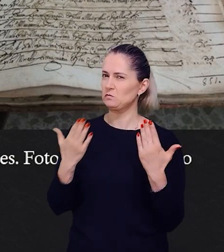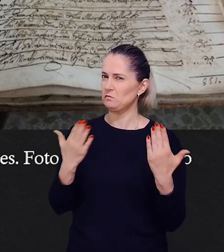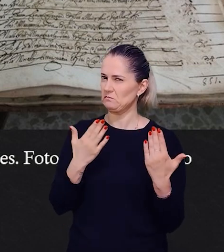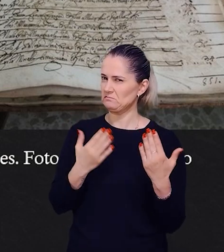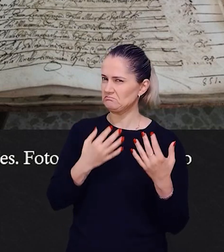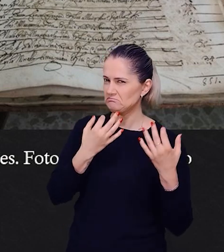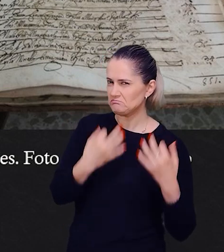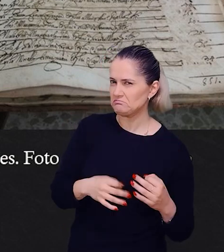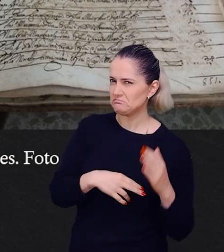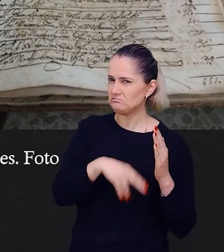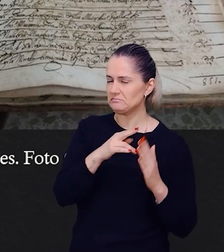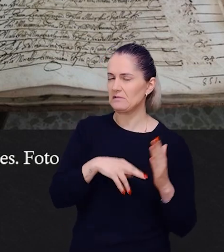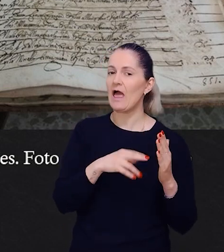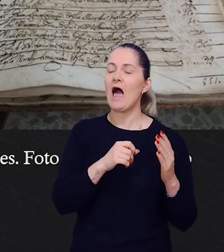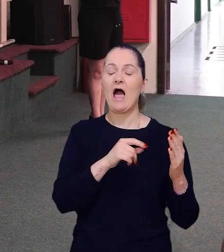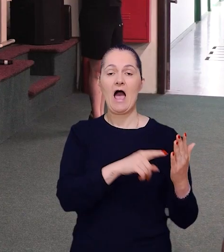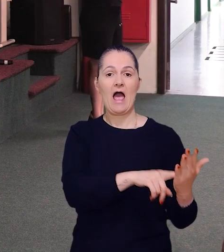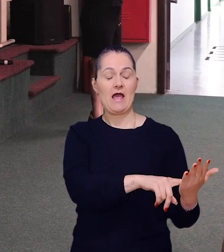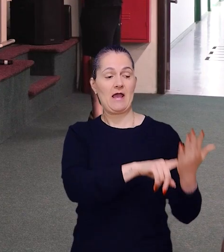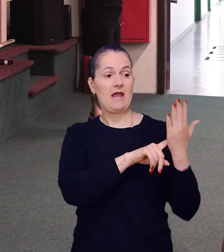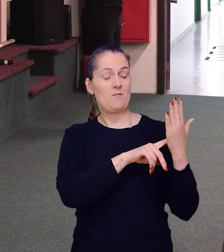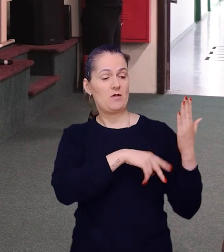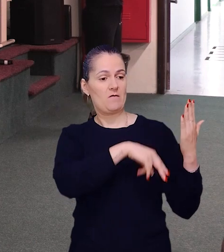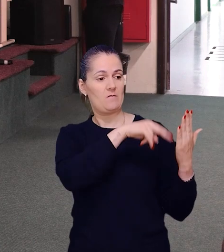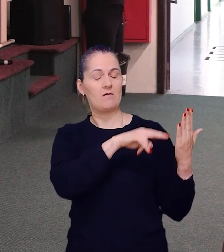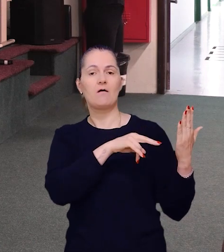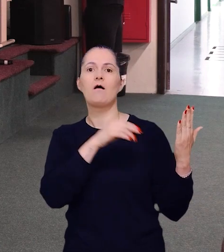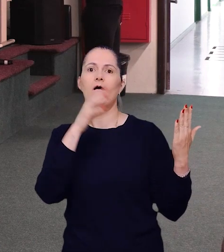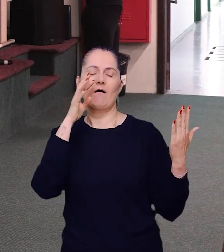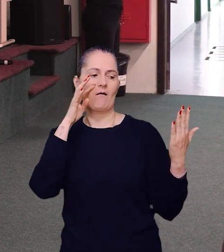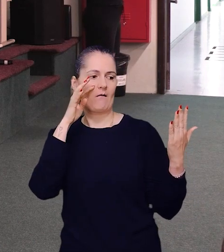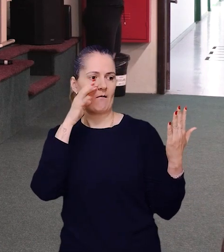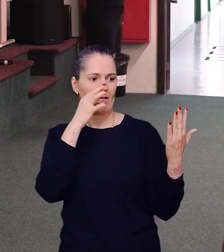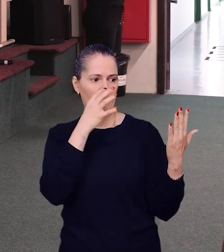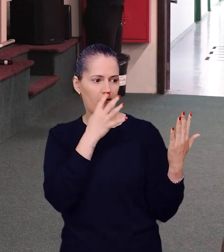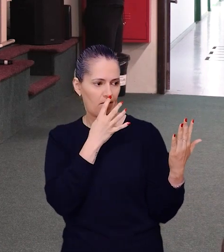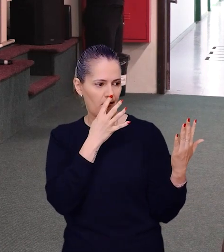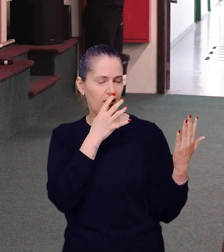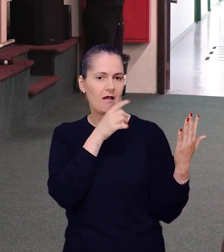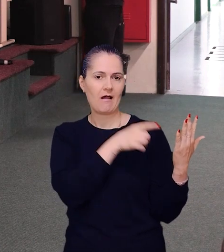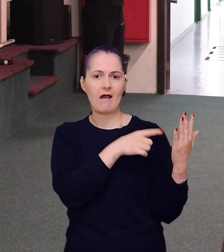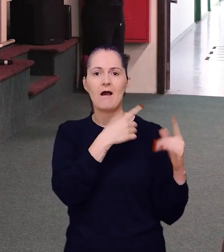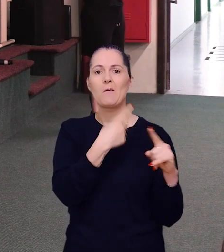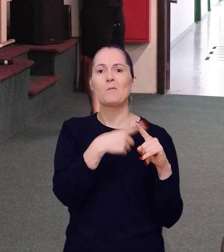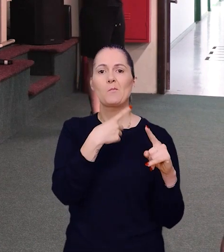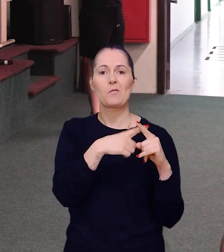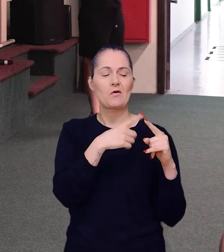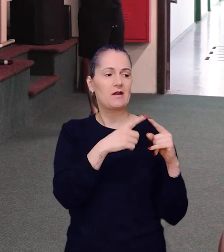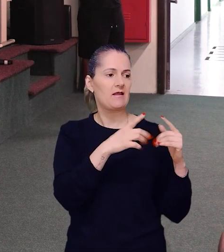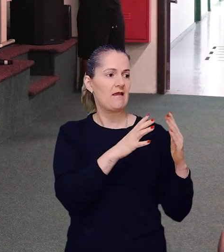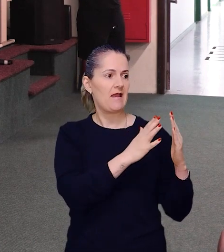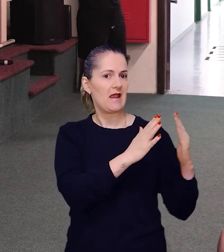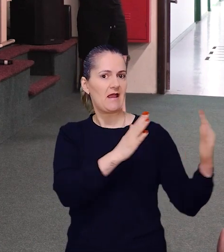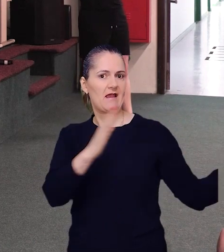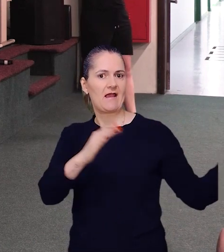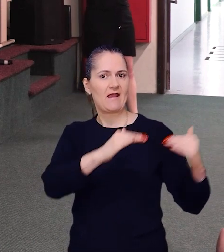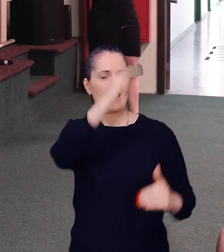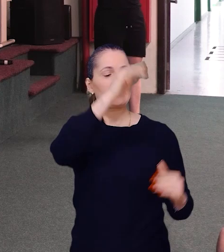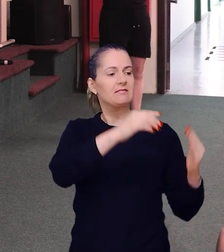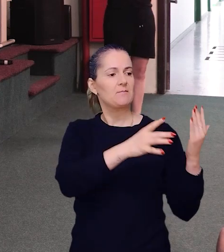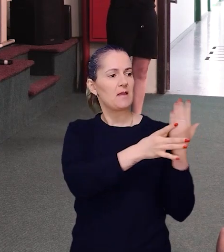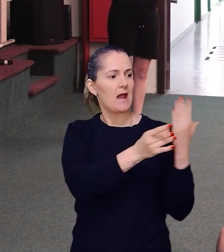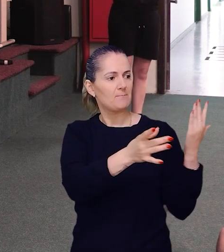dúvidas entre os colecionadores. Aí quando eles viam a obra, dava aquele impacto grande, tanto pela dimensão da obra, quanto